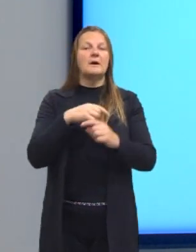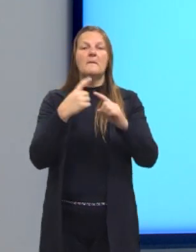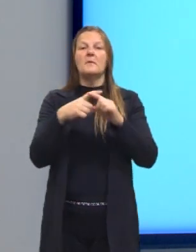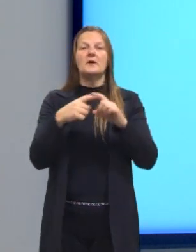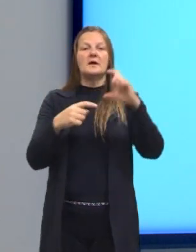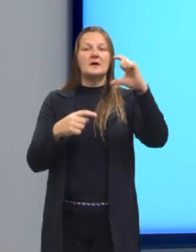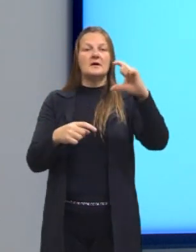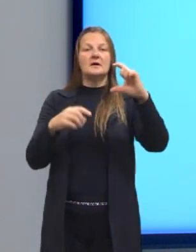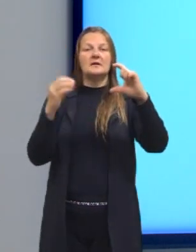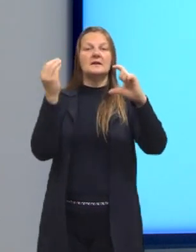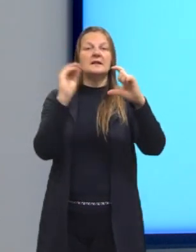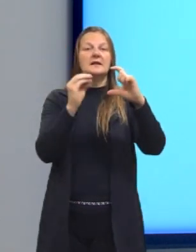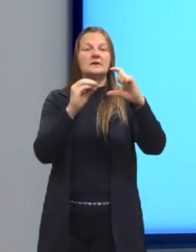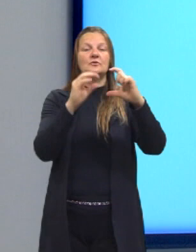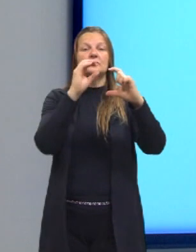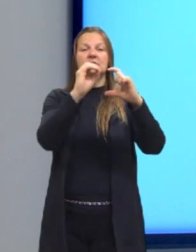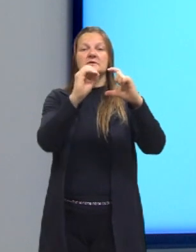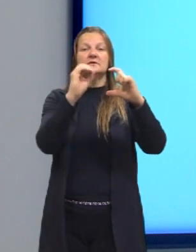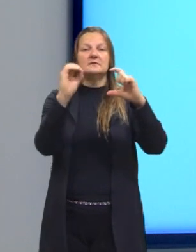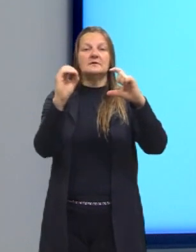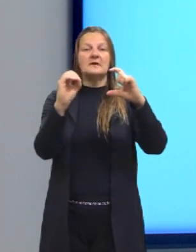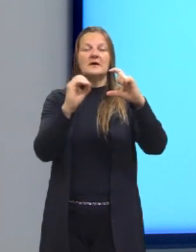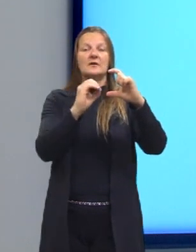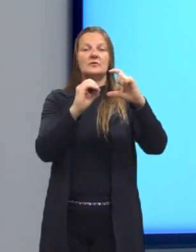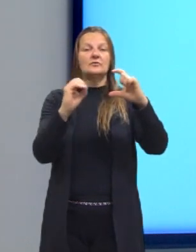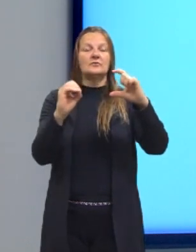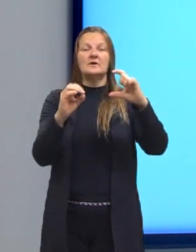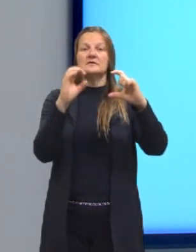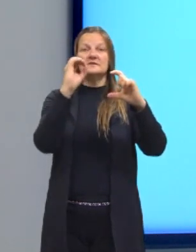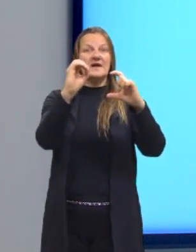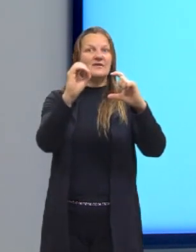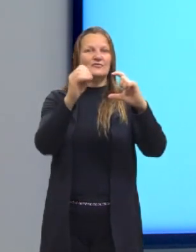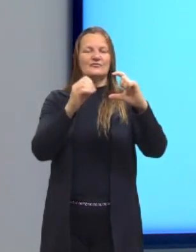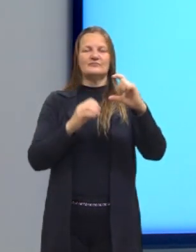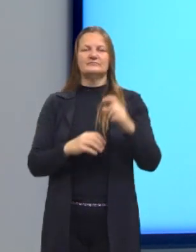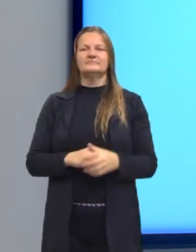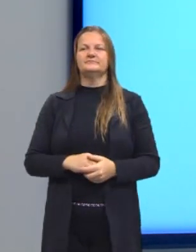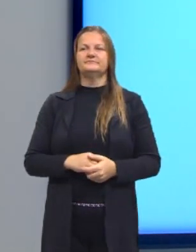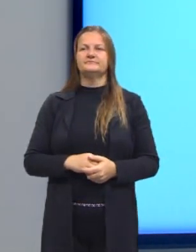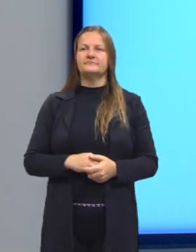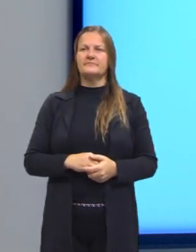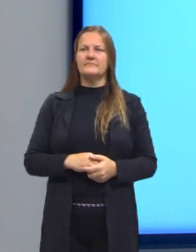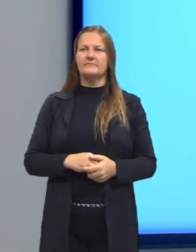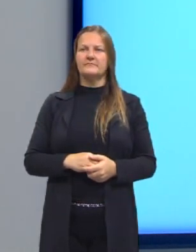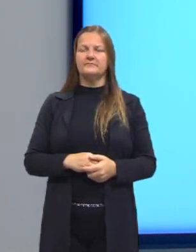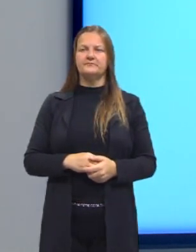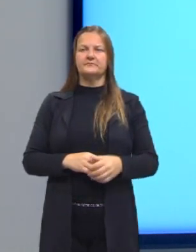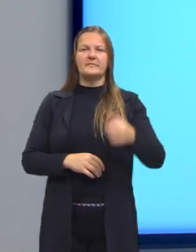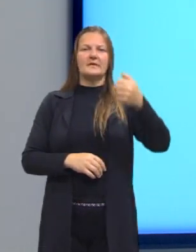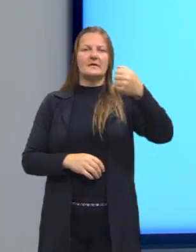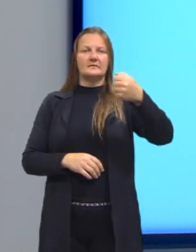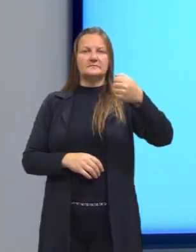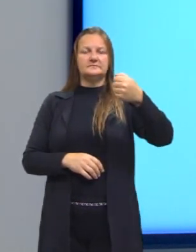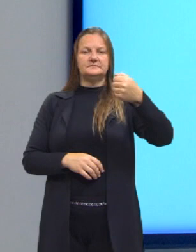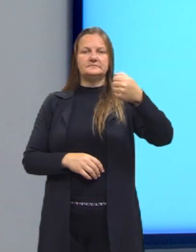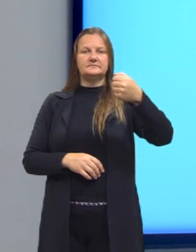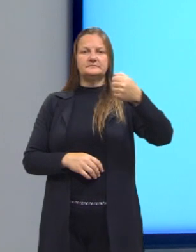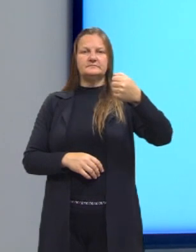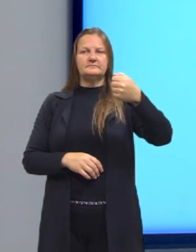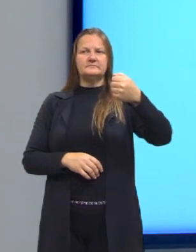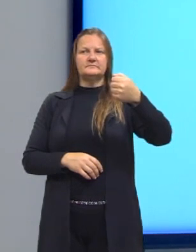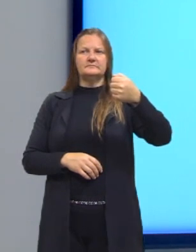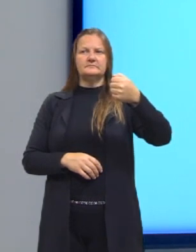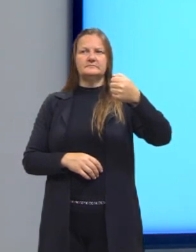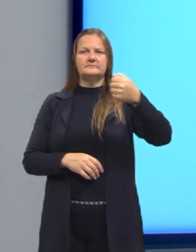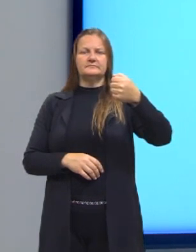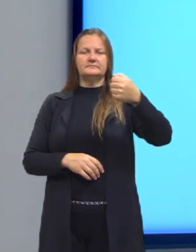portanto os elementos seriam iguais a zero Aqui nós temos uma matriz a matriz a ela seria